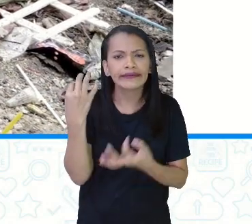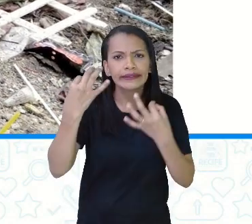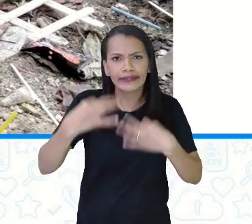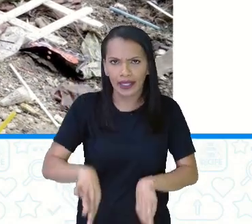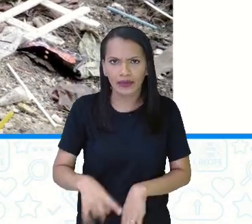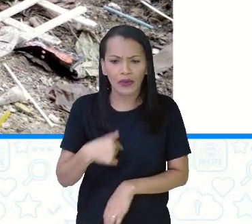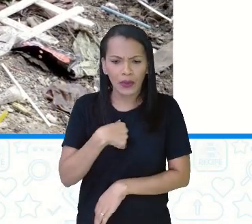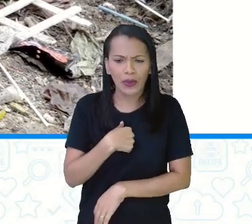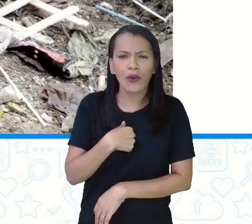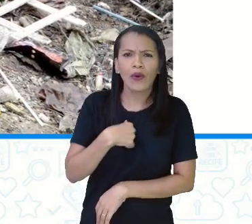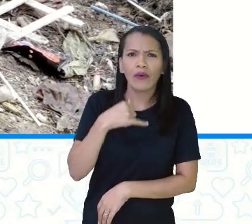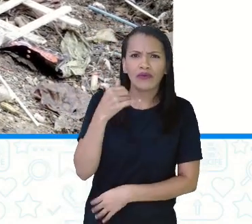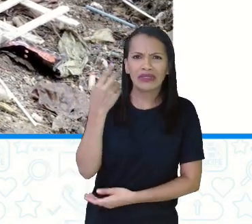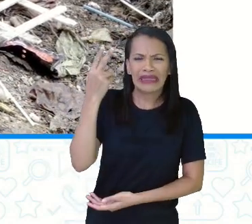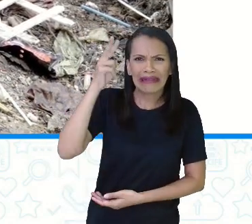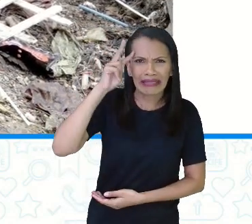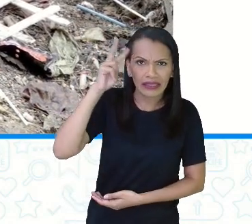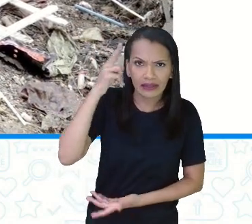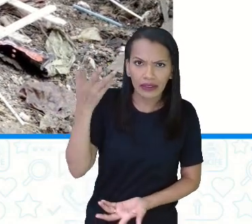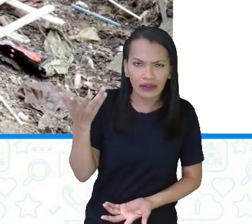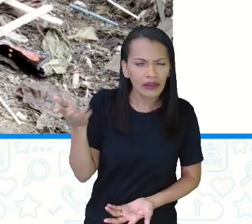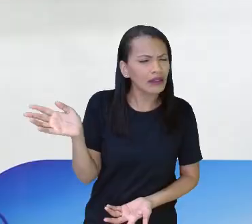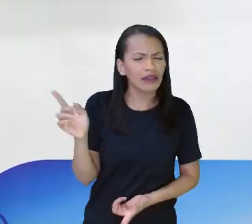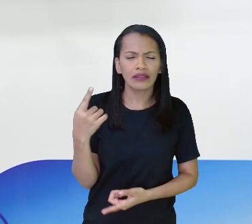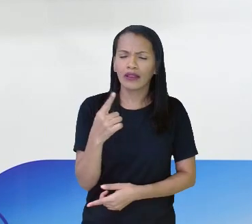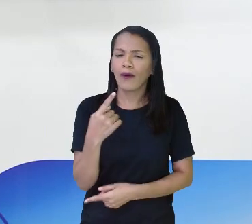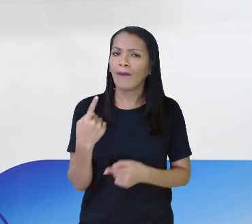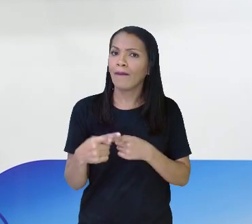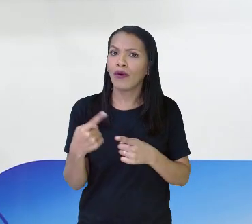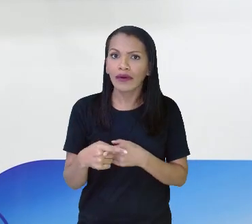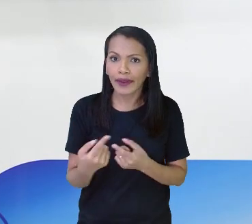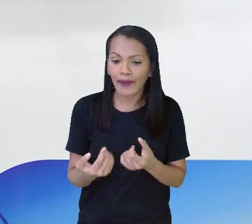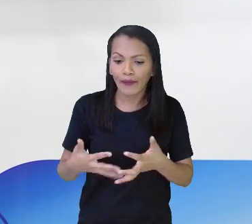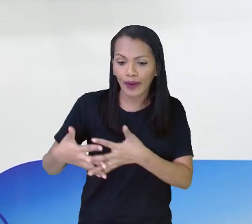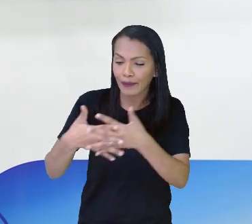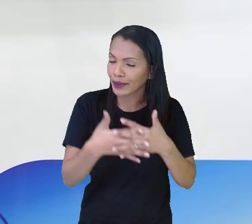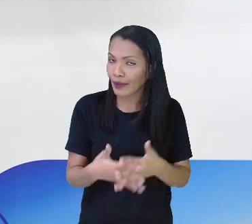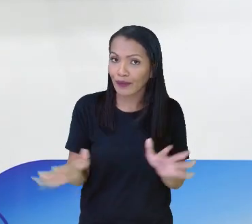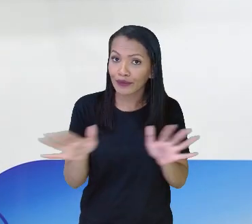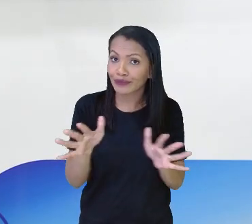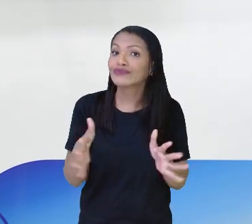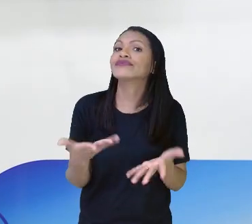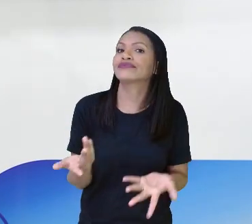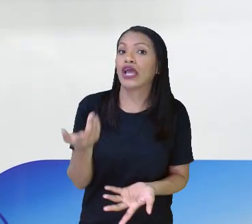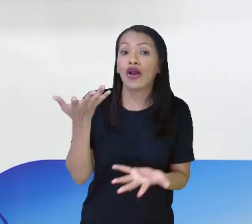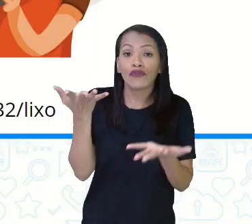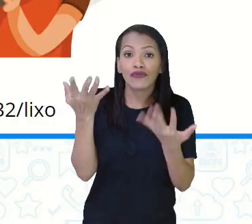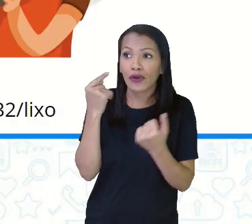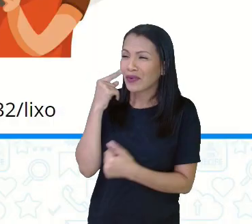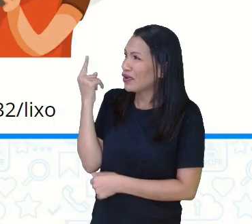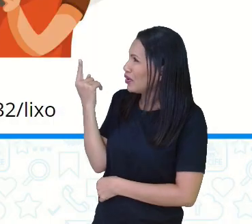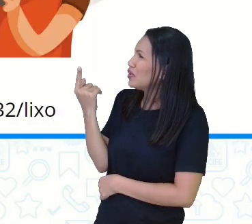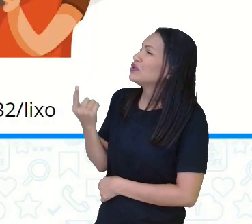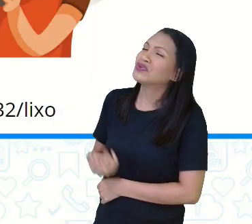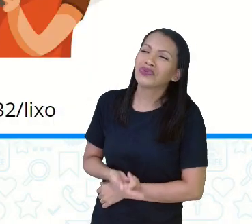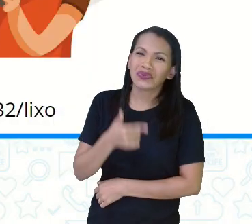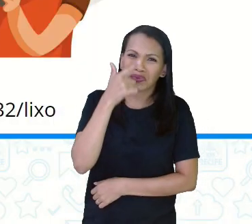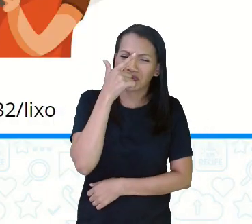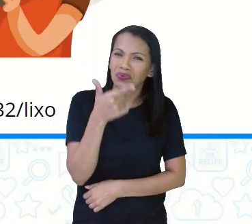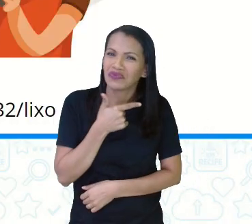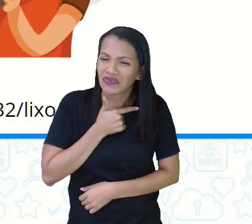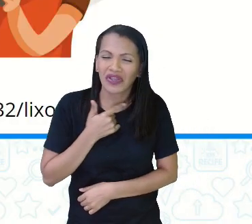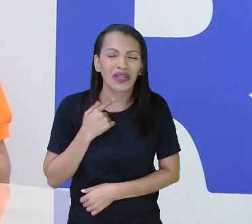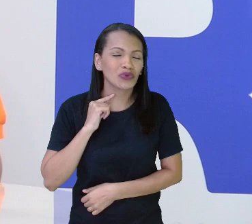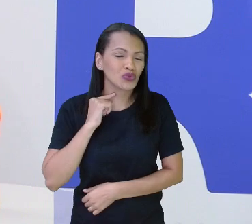rua de cima, nem na rua de baixo, não é? Vamos manter a nossa cidade limpa. E aí, professora Kedma, está pronta para a nossa